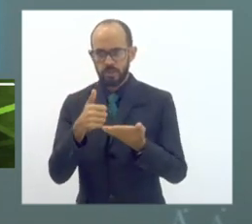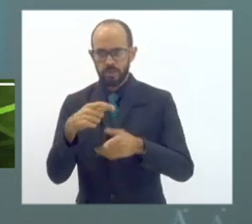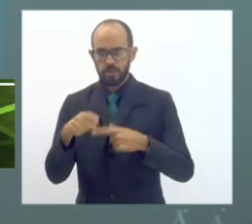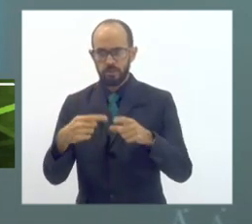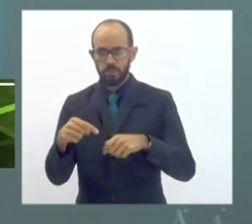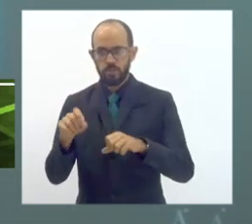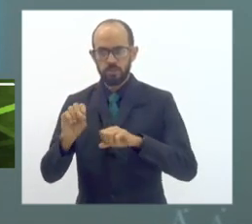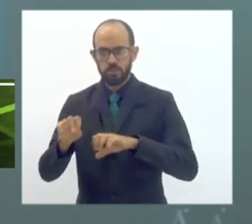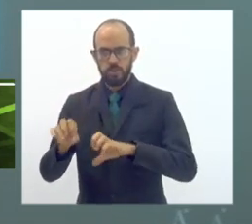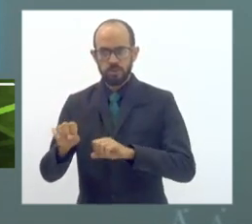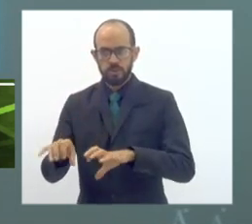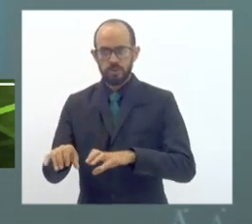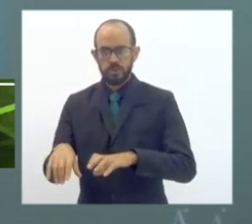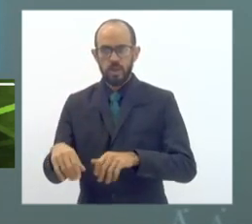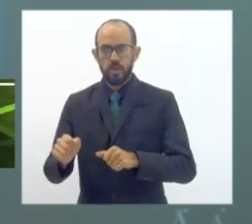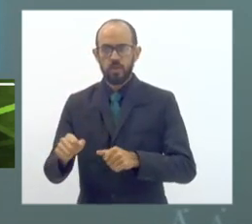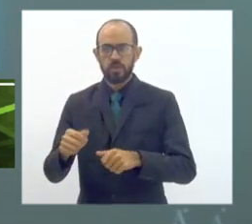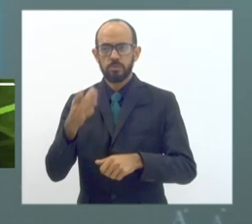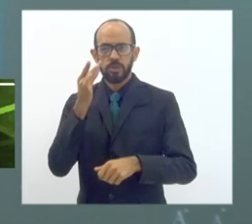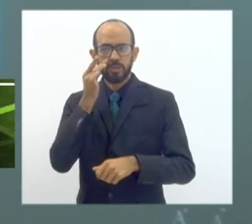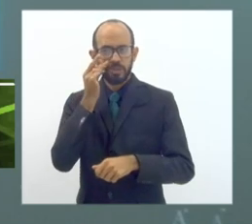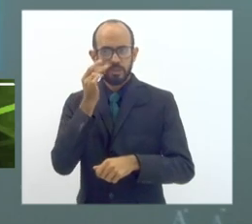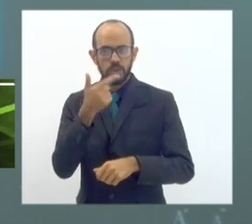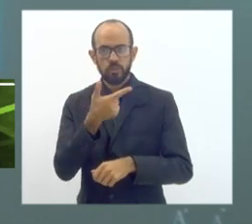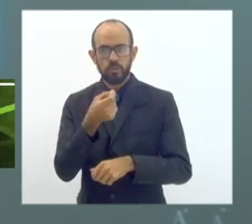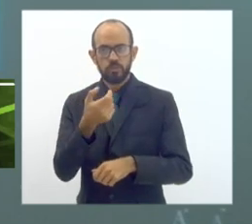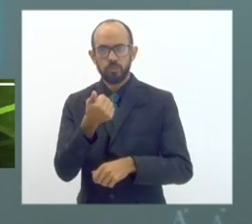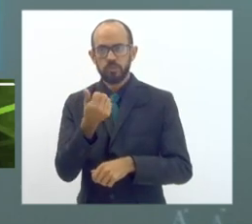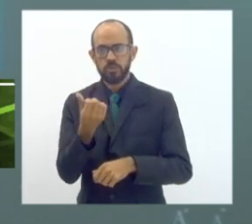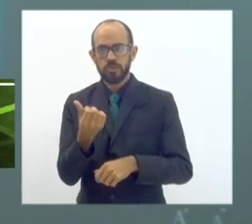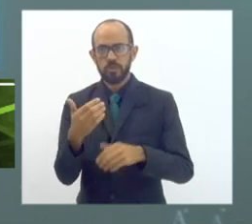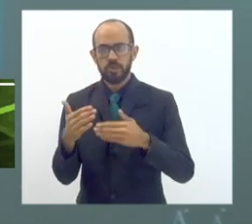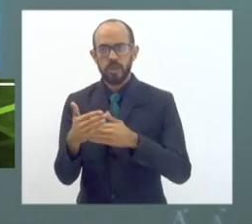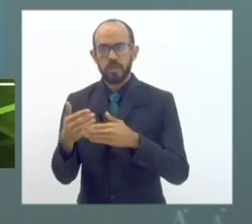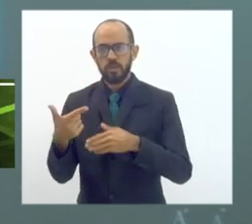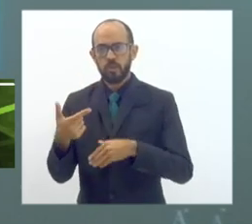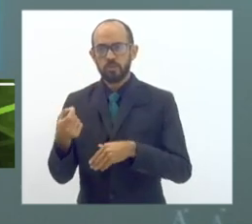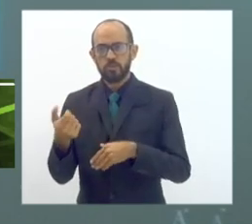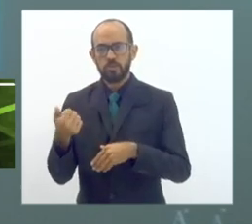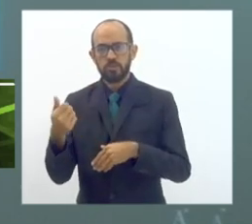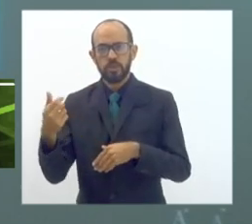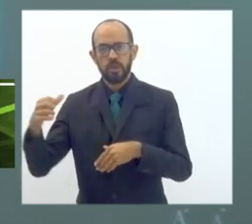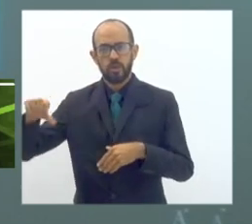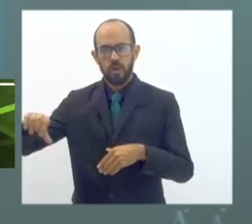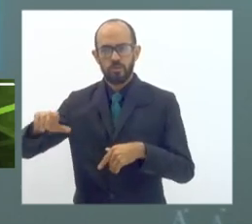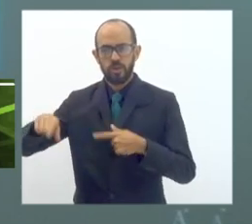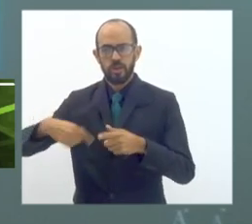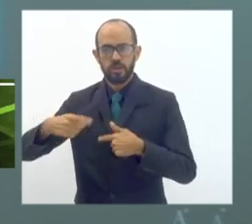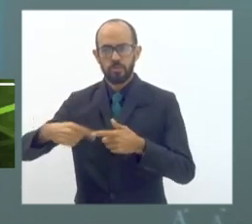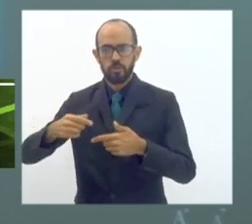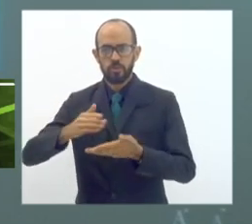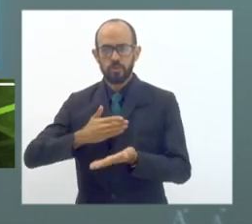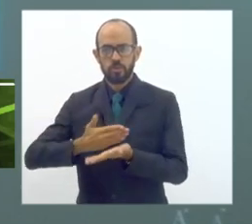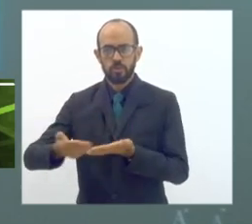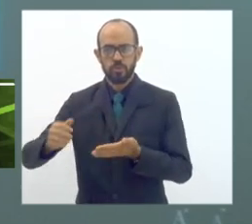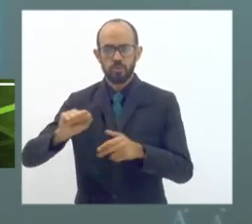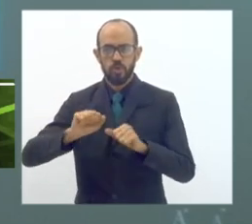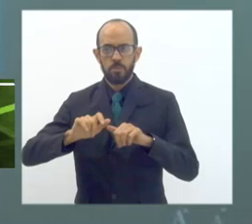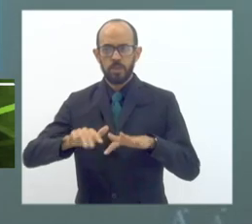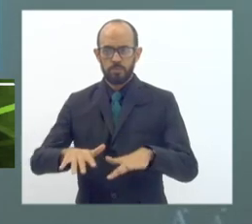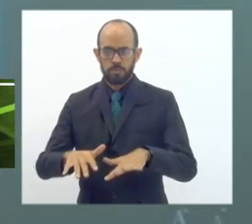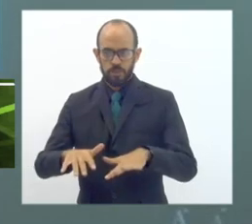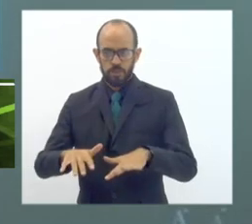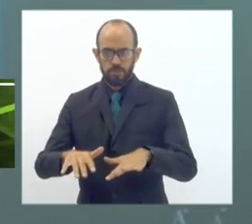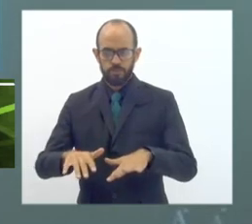aulas presenciais, de 2016 até 2019, mais de 700 aulas, e veio a pandemia. O que fazer? A gente